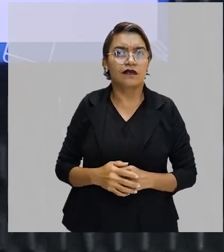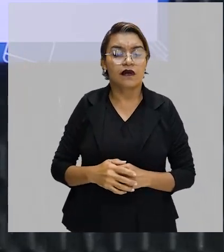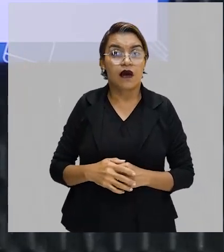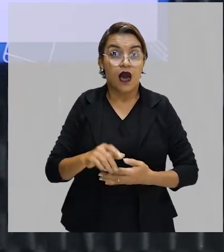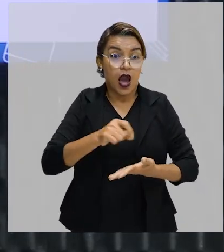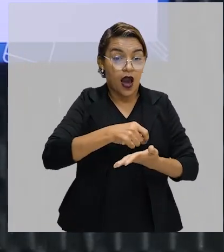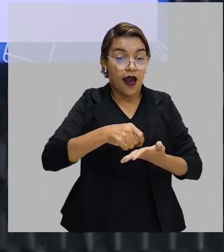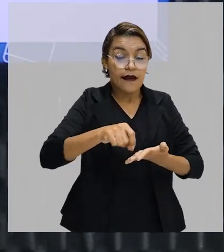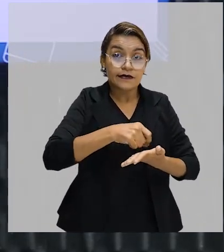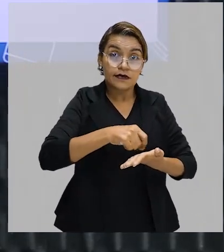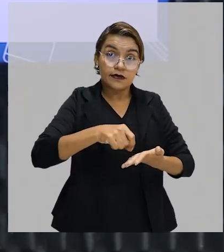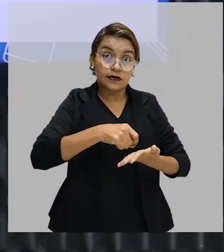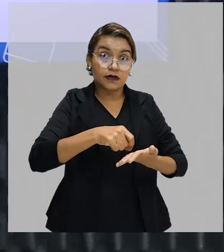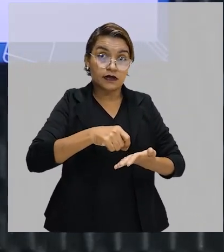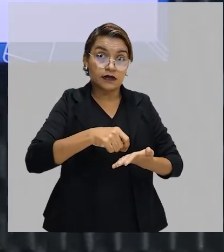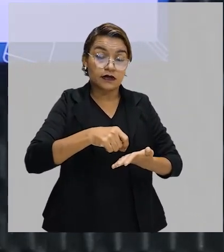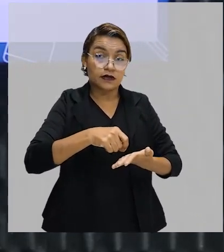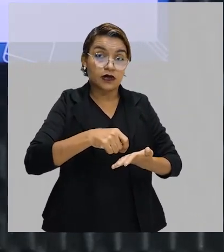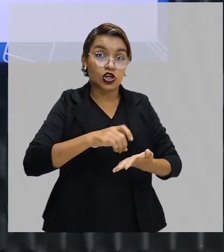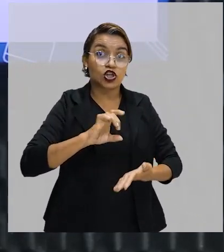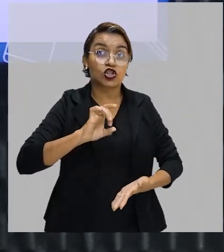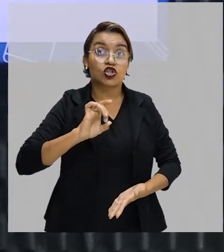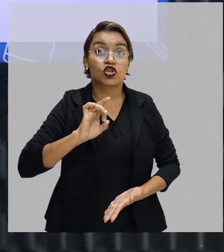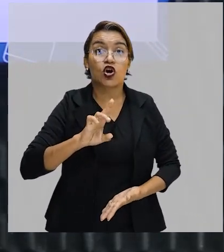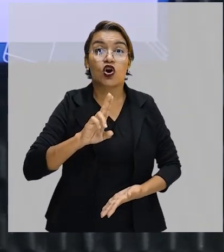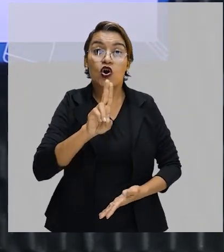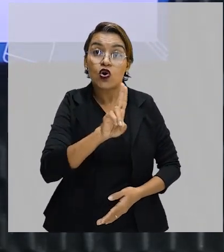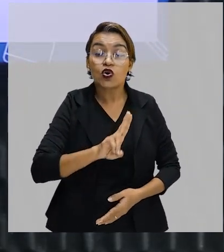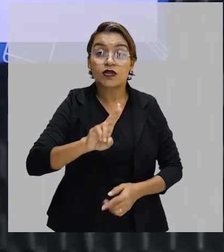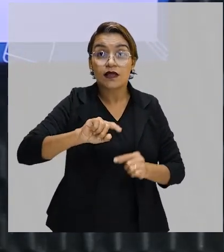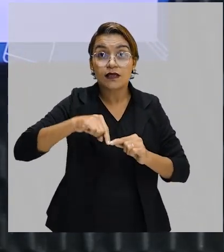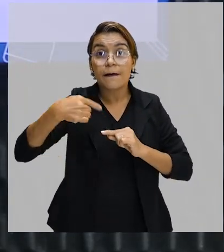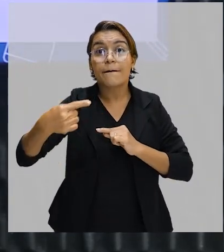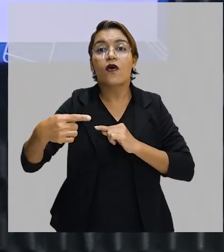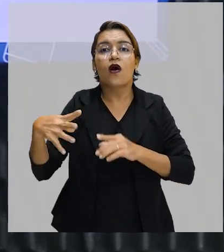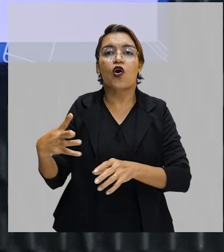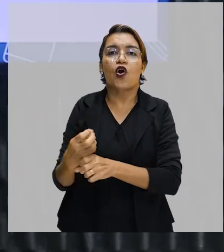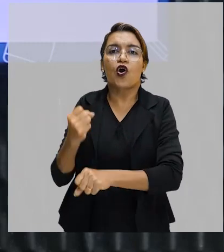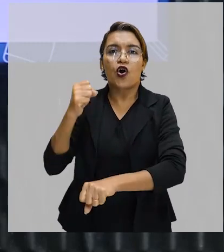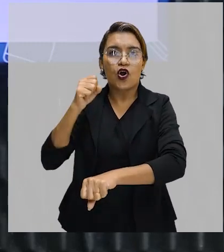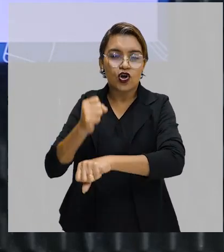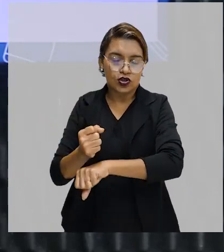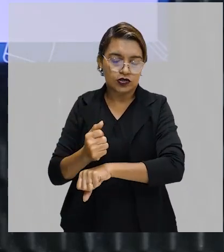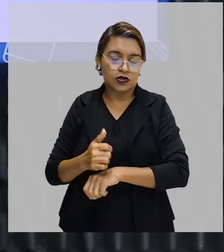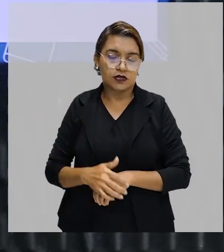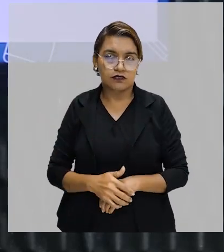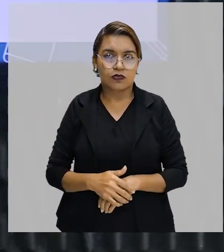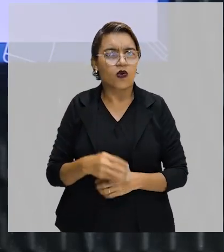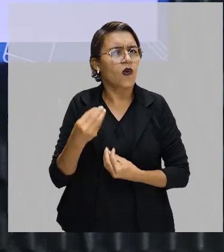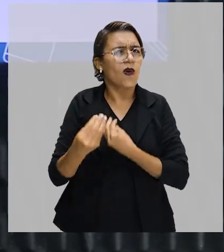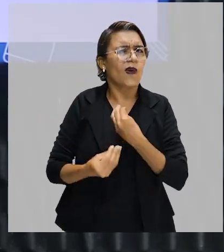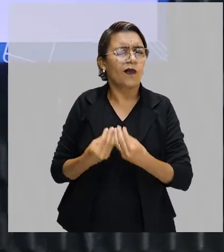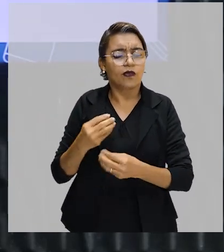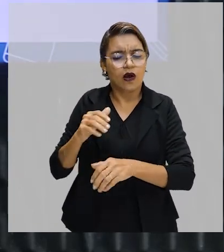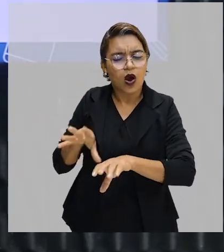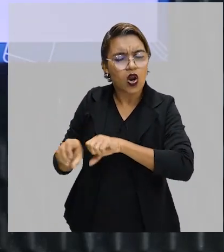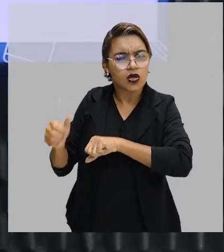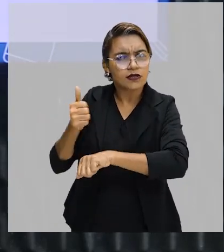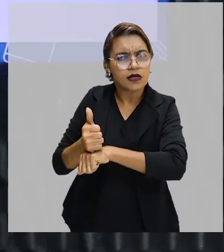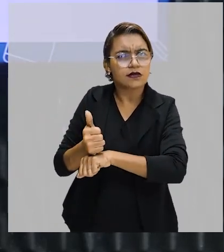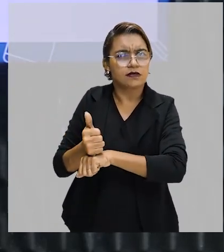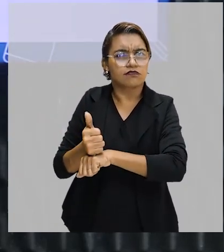começou a ser usada depois da colonização Então como era como se dava